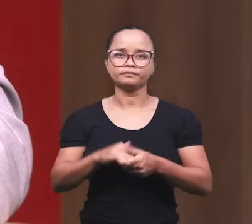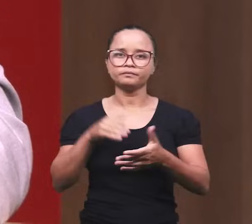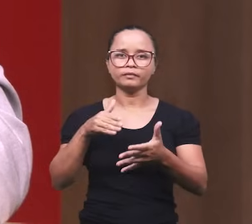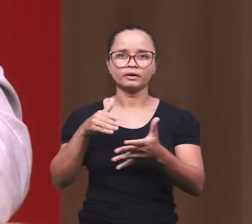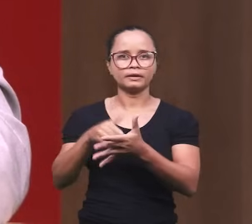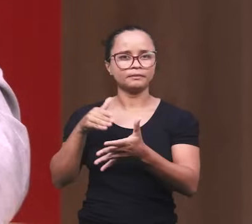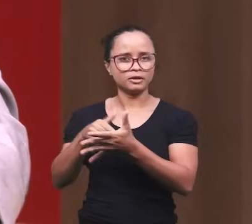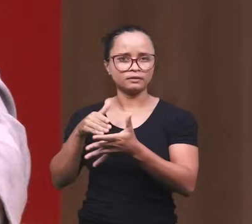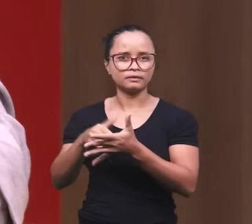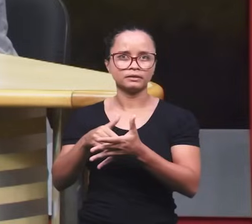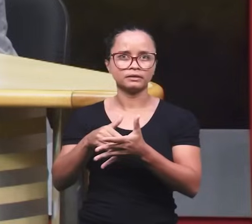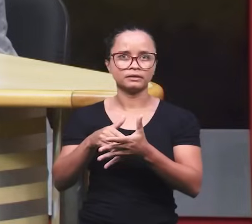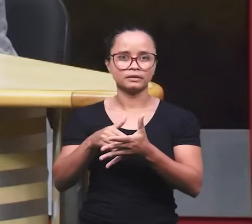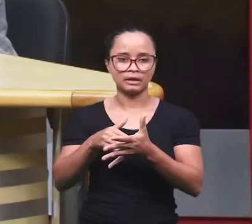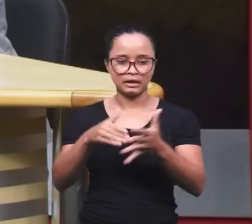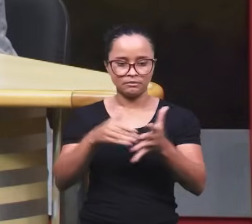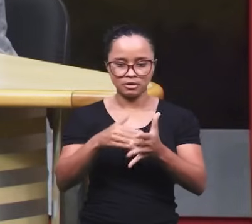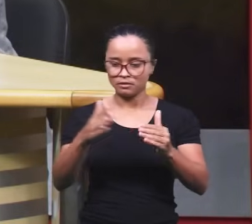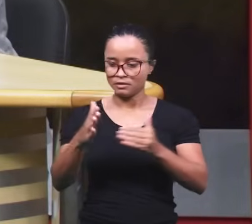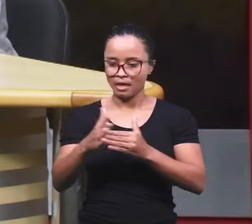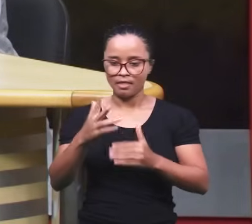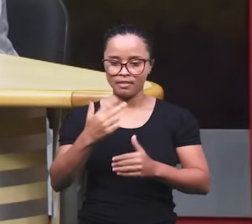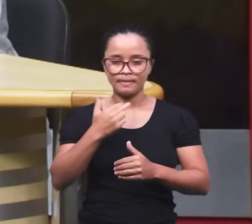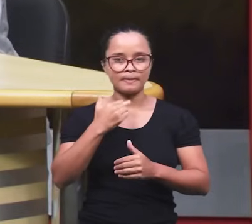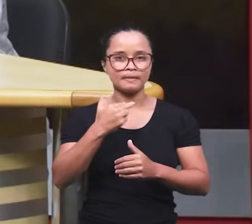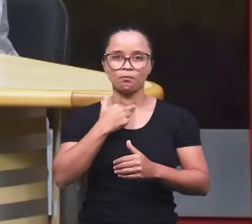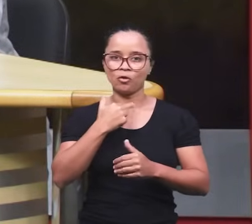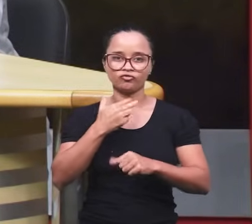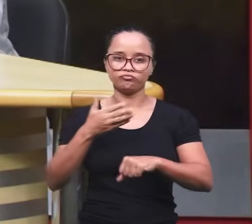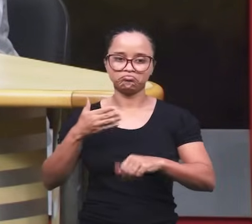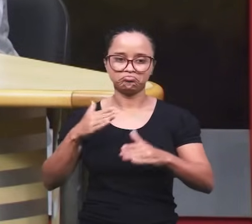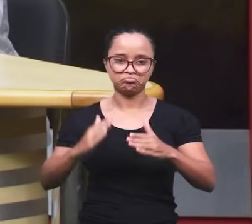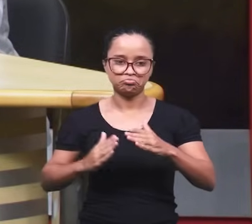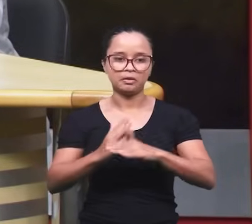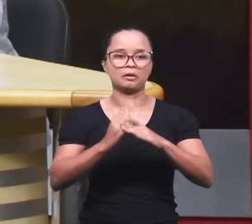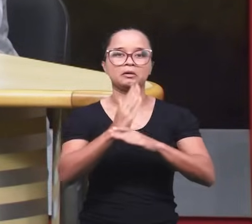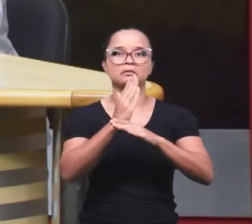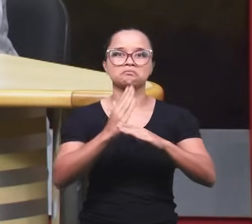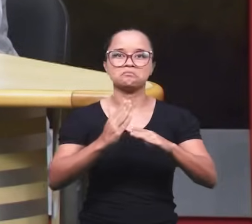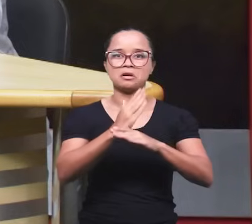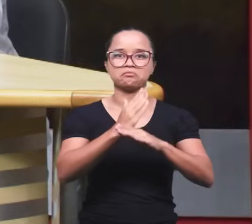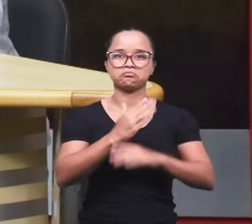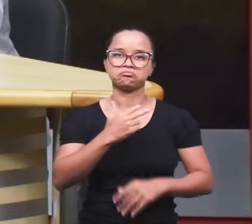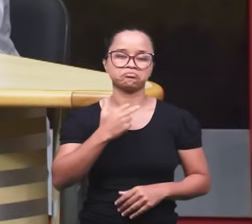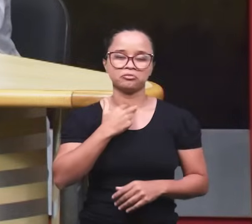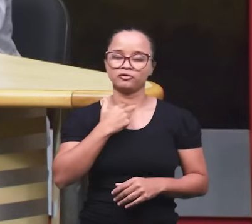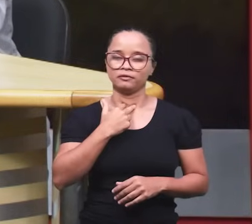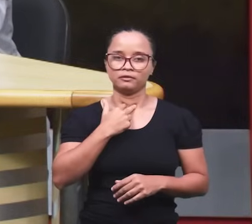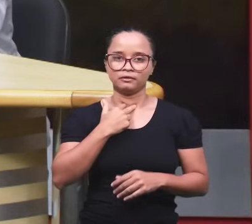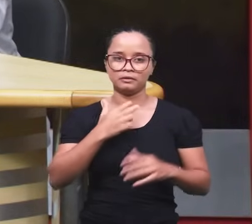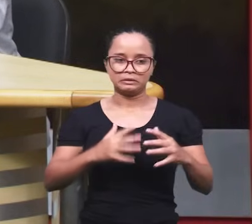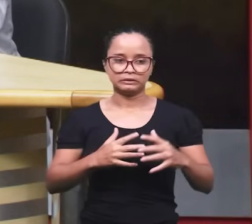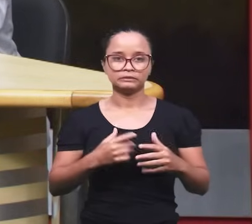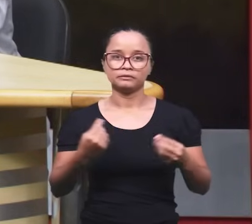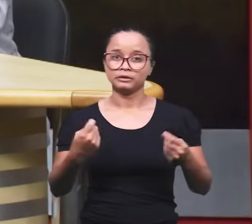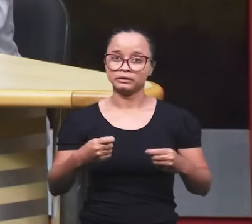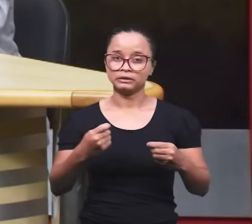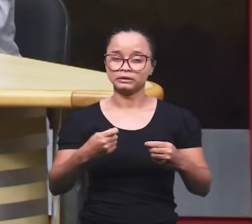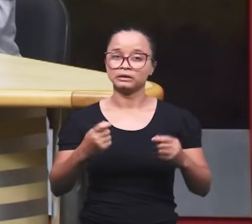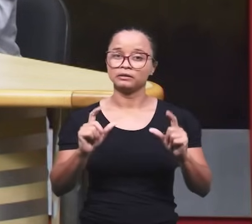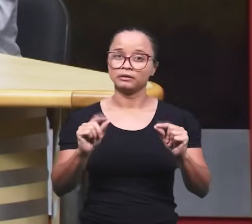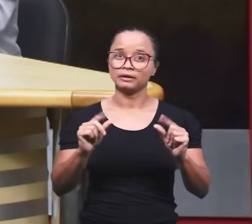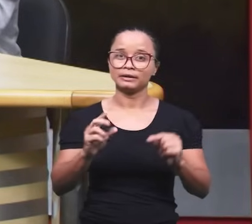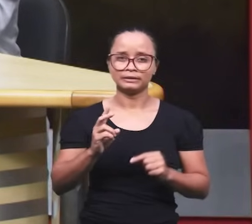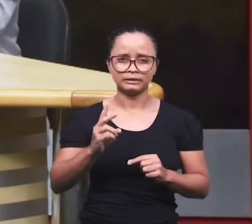são os limites que não devem ser ultrapassados são são aqueles limites que não não devem na